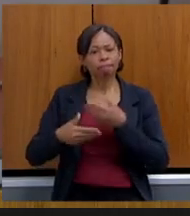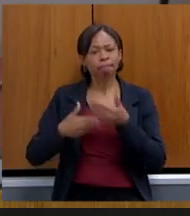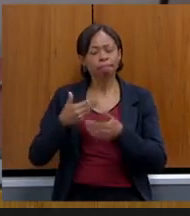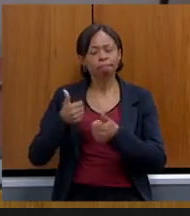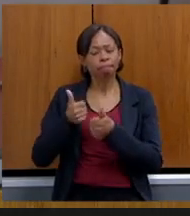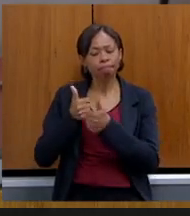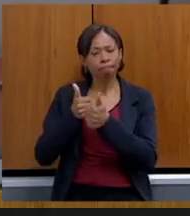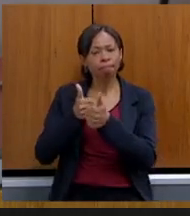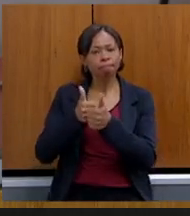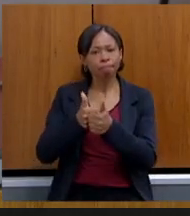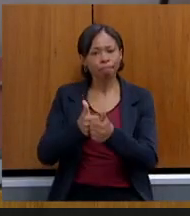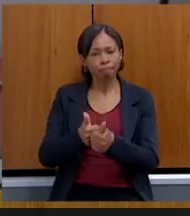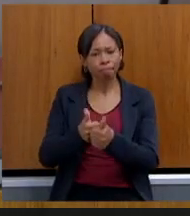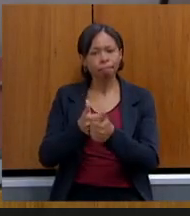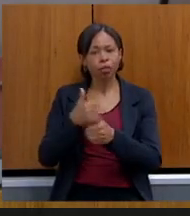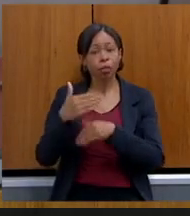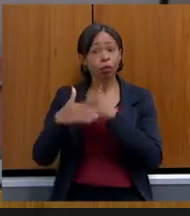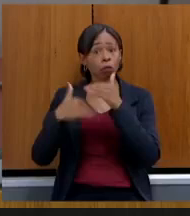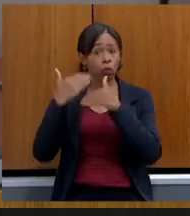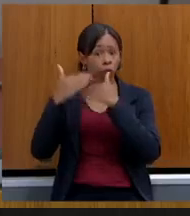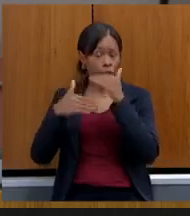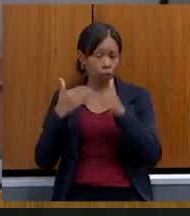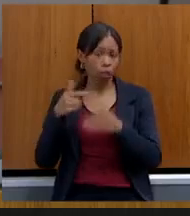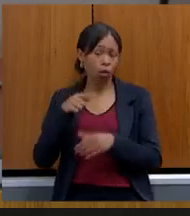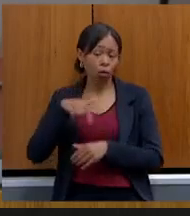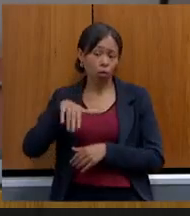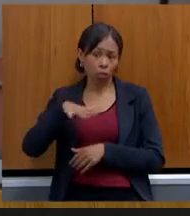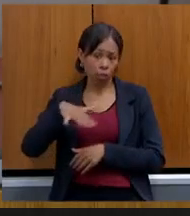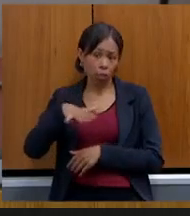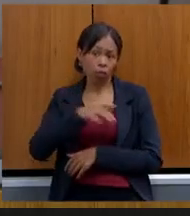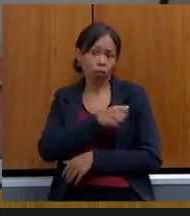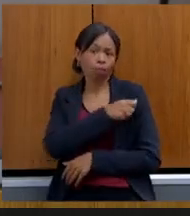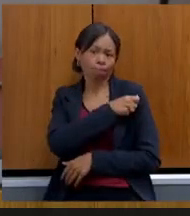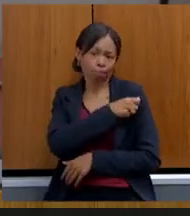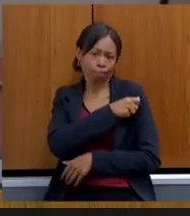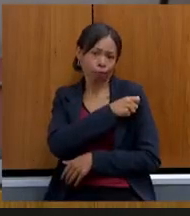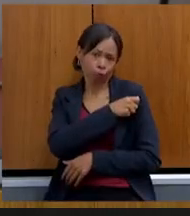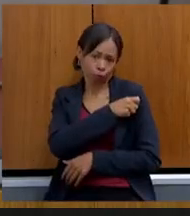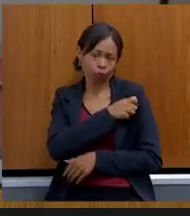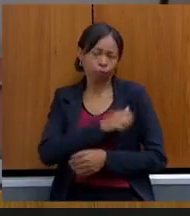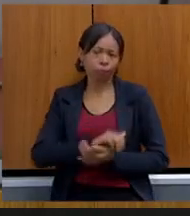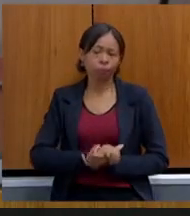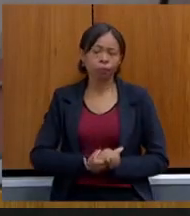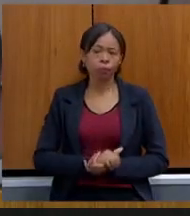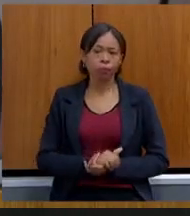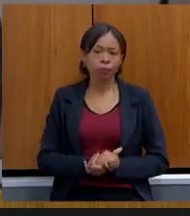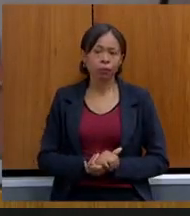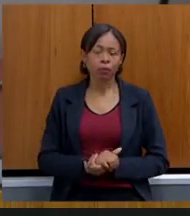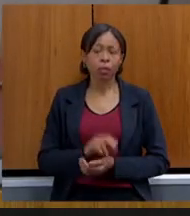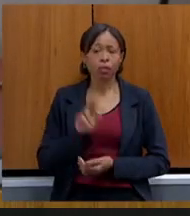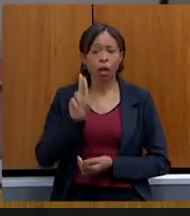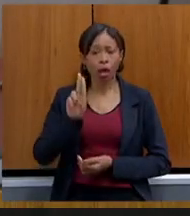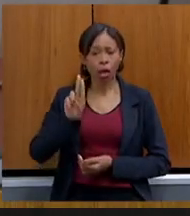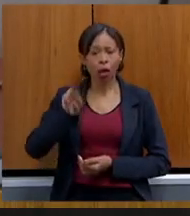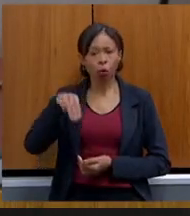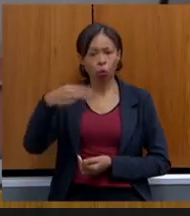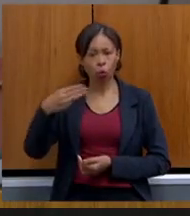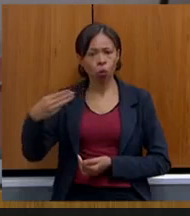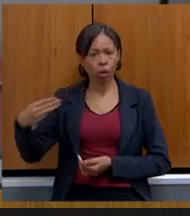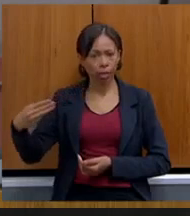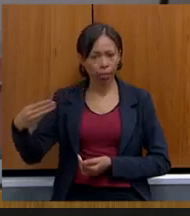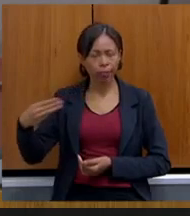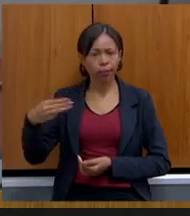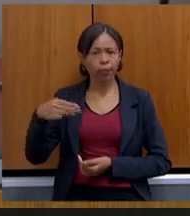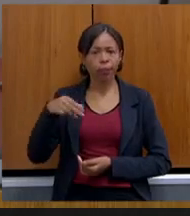da evolução é desses estudantes tá aí do processo de aprendizagem em relação ao sangue sobre a situação de